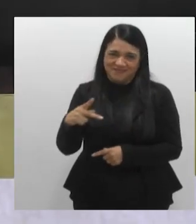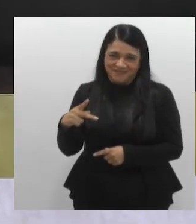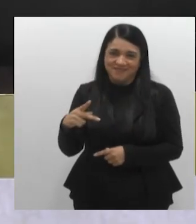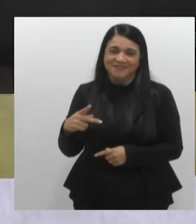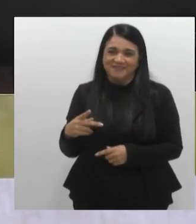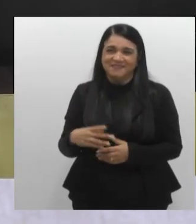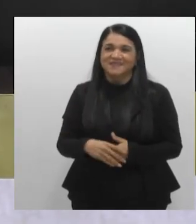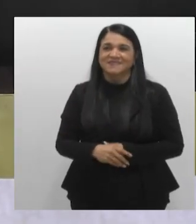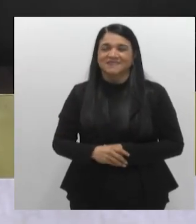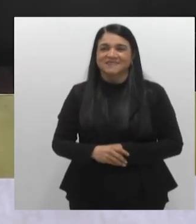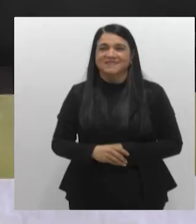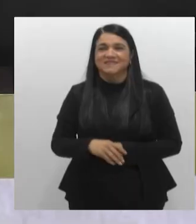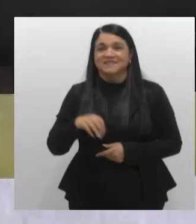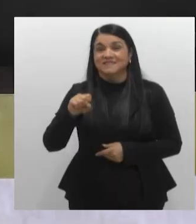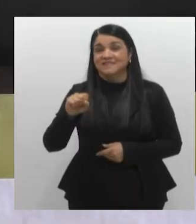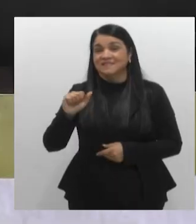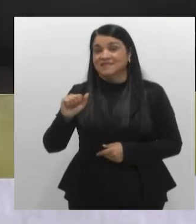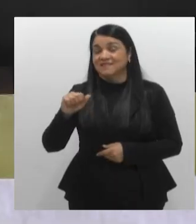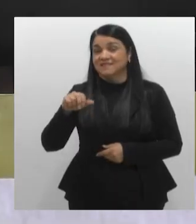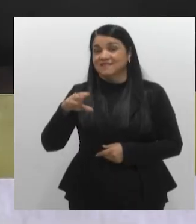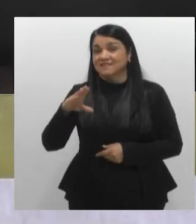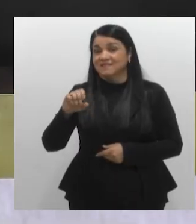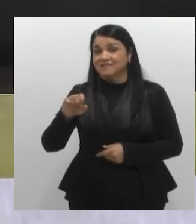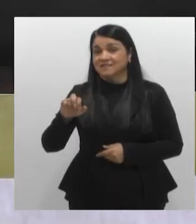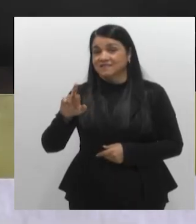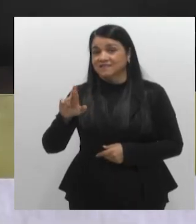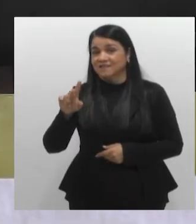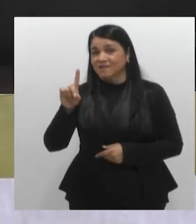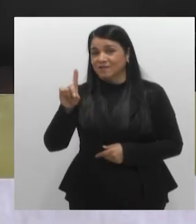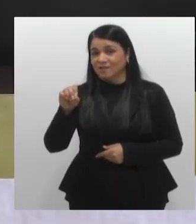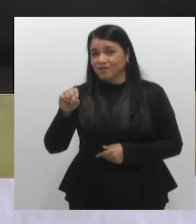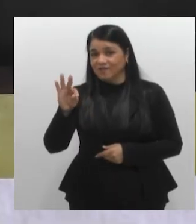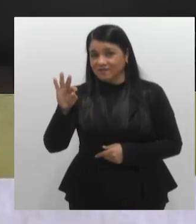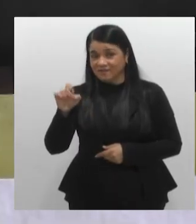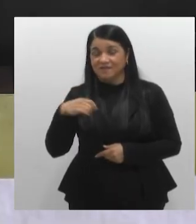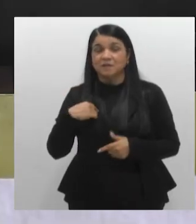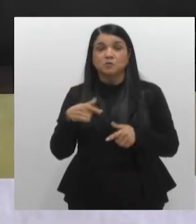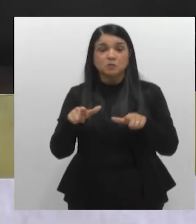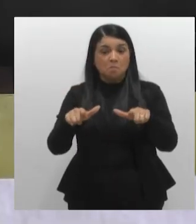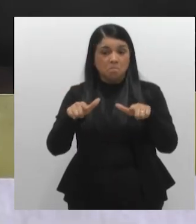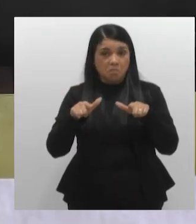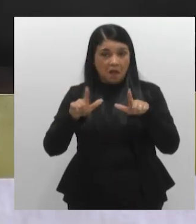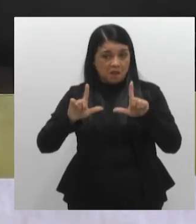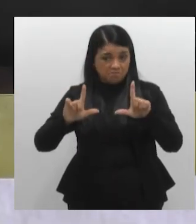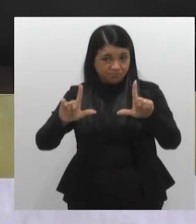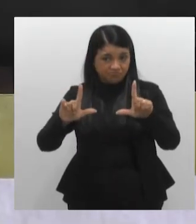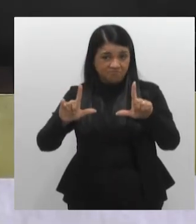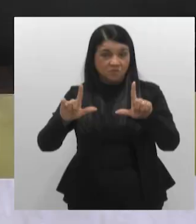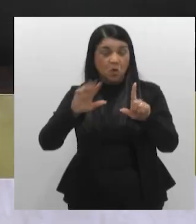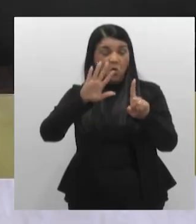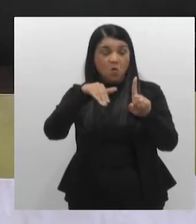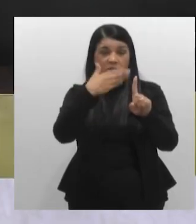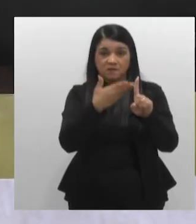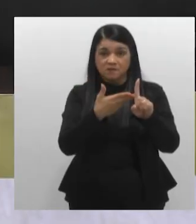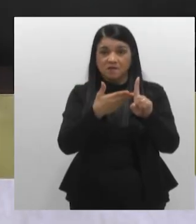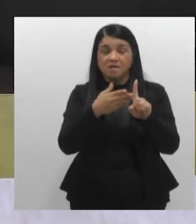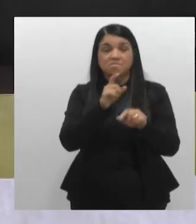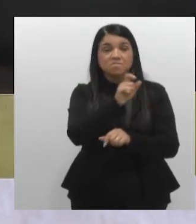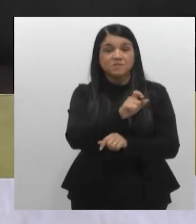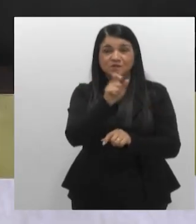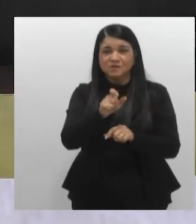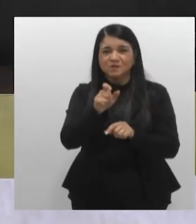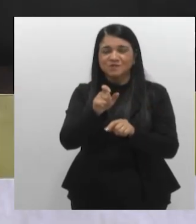é? E nós temos algumas placas para homenagear também as pessoas que estão conosco aqui, para eternizar